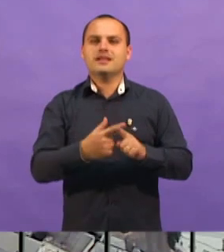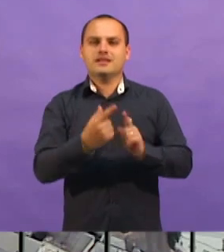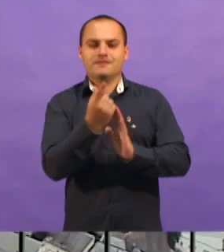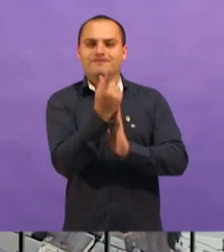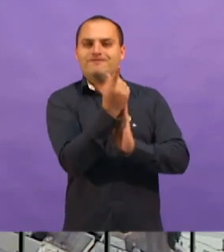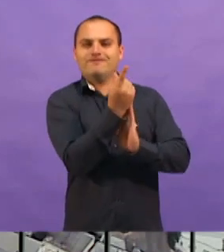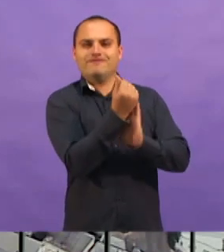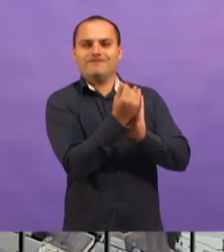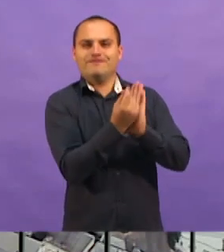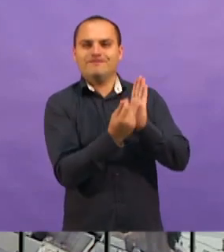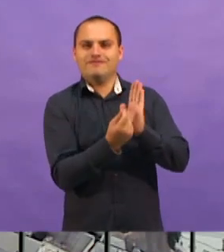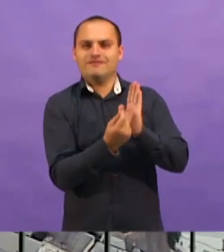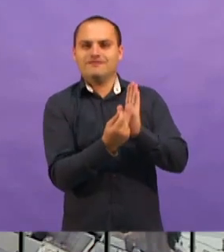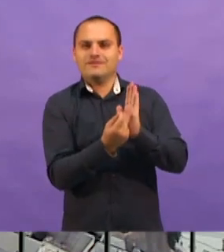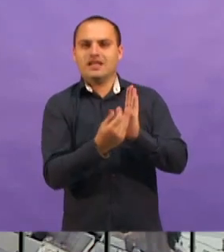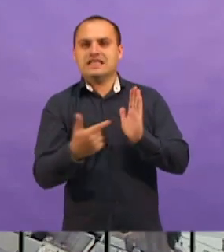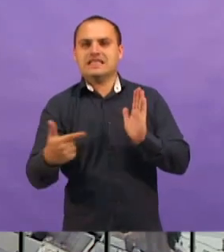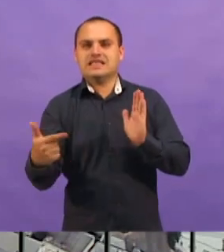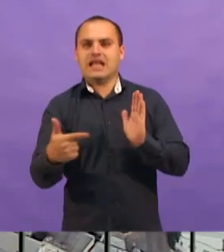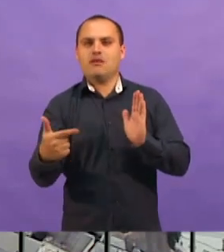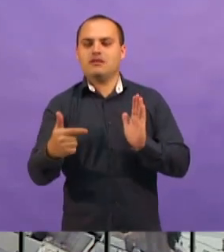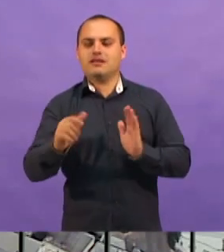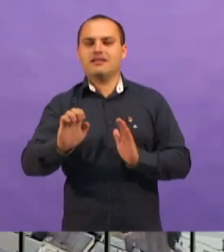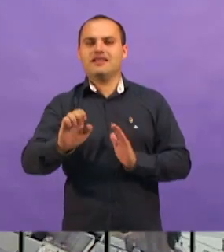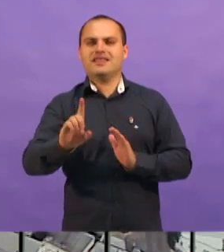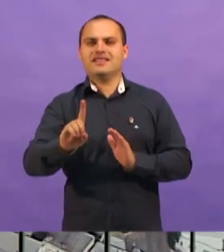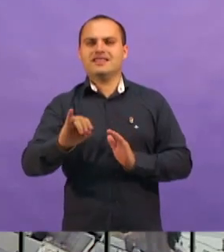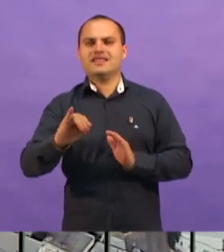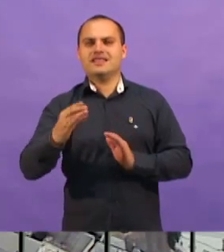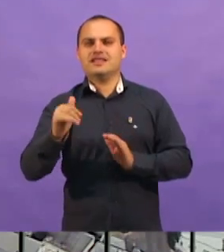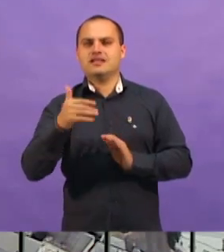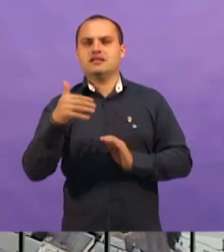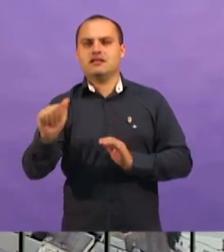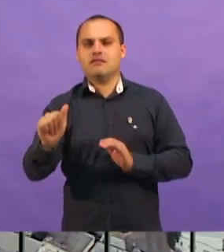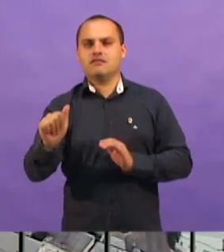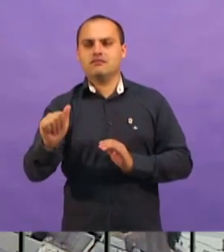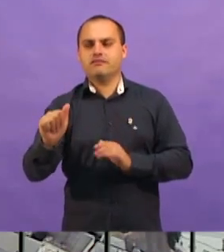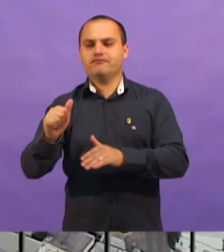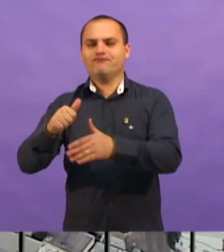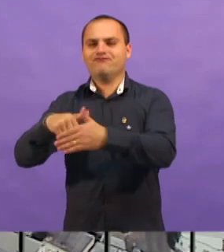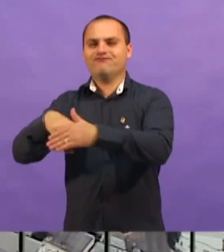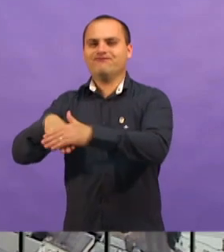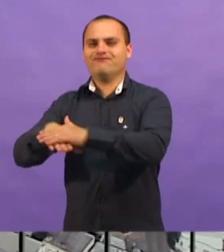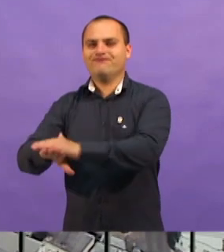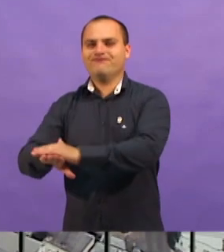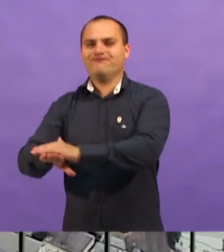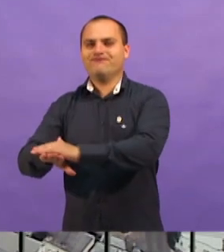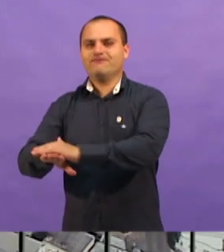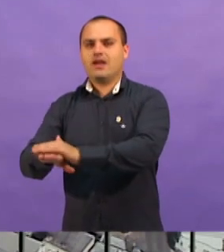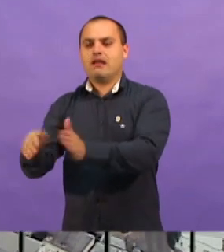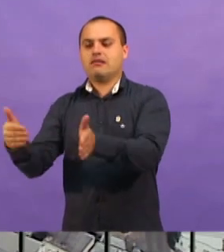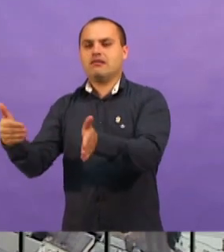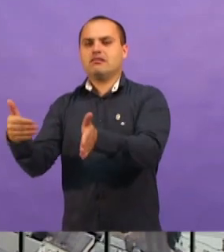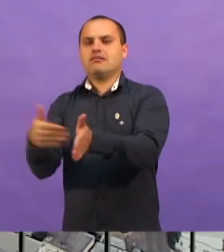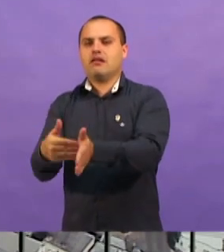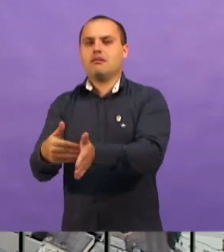a segunda edição do anuário. Ele ficou esquecido por um bom tempo, até